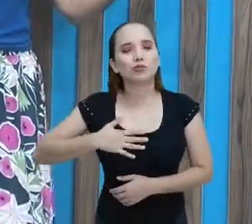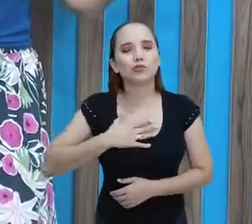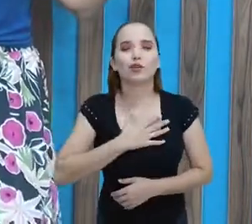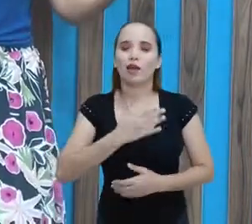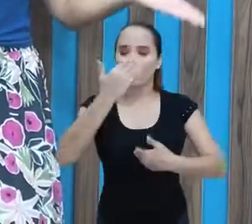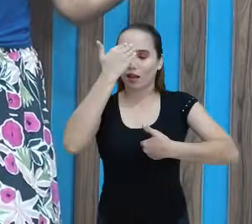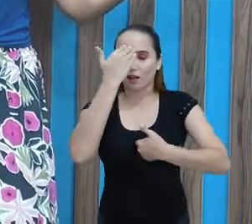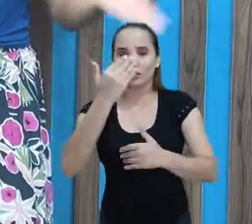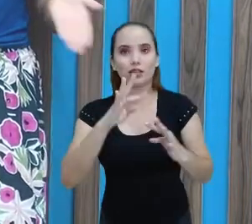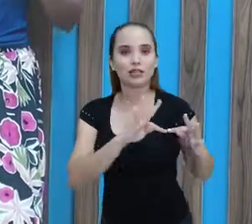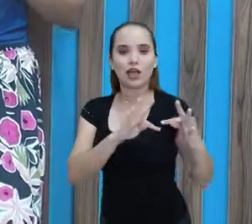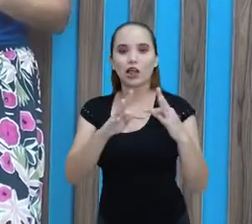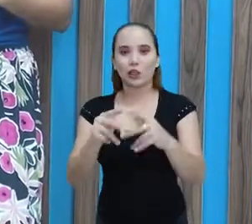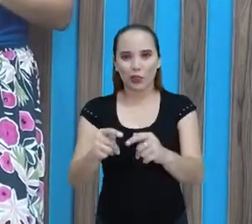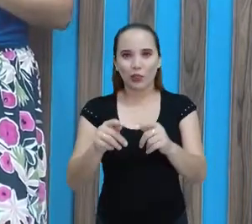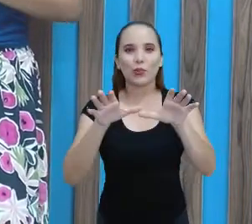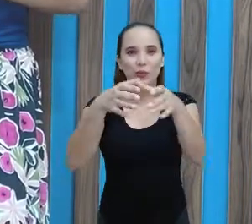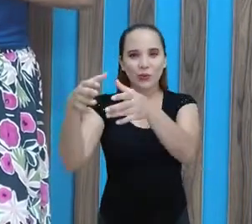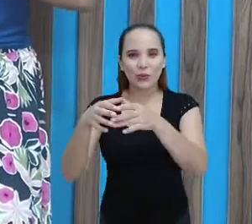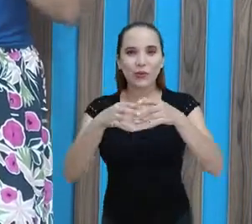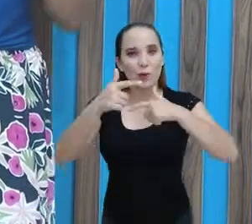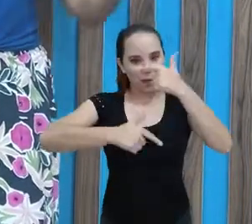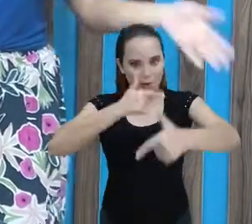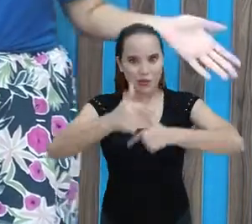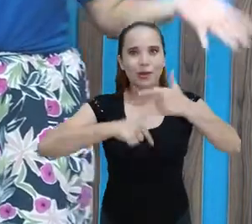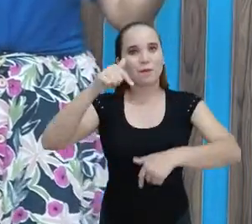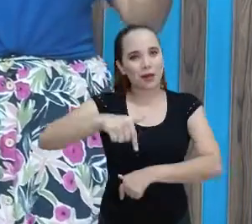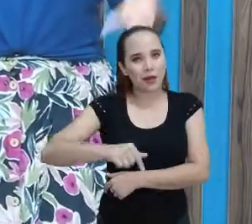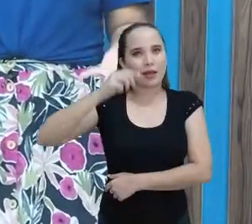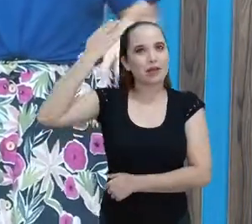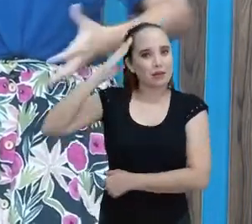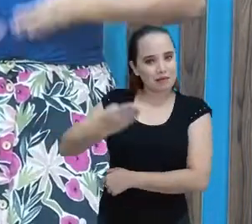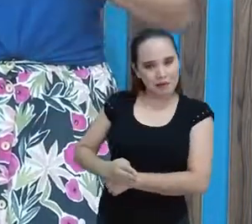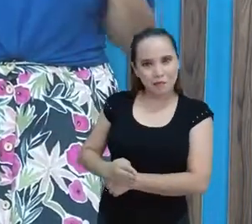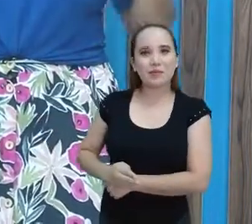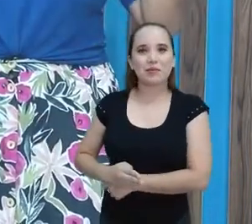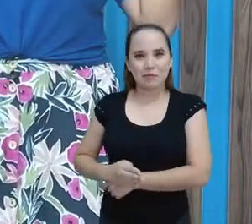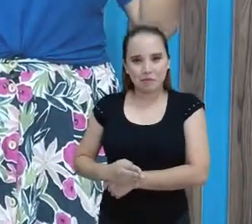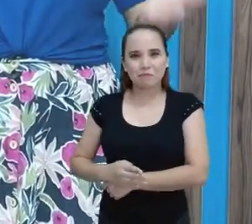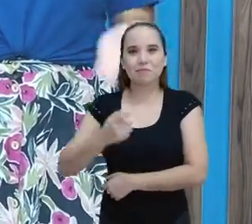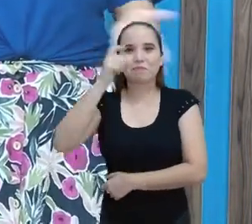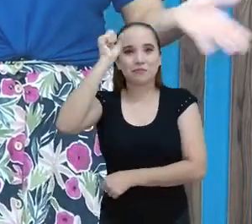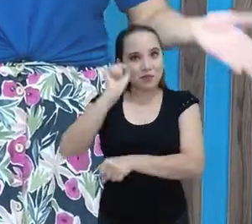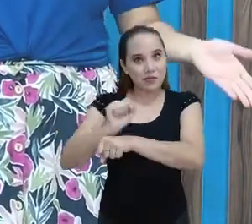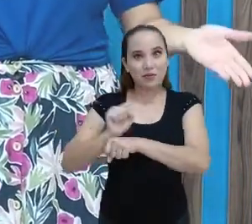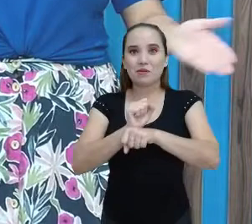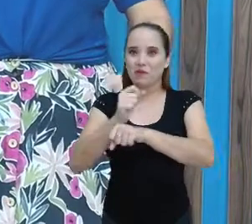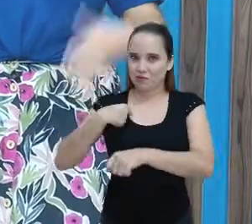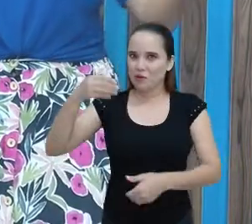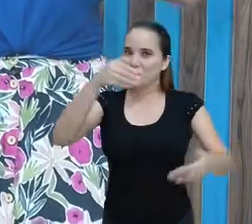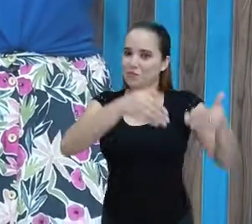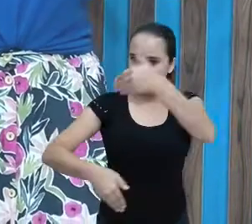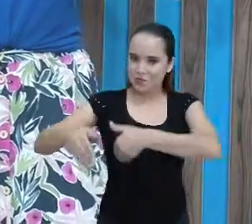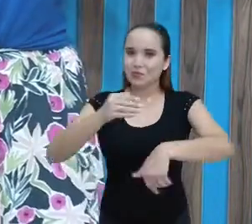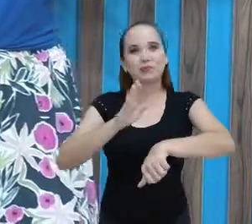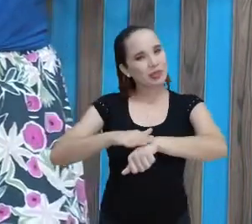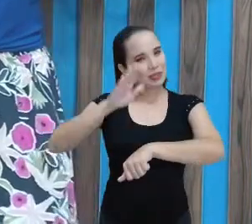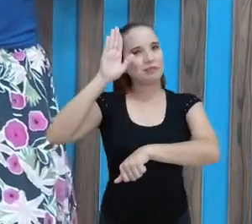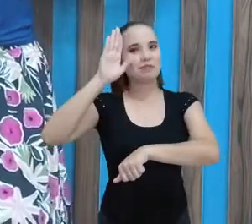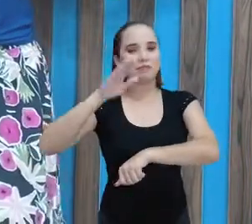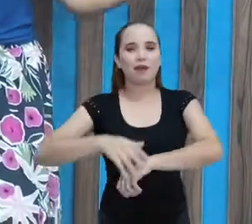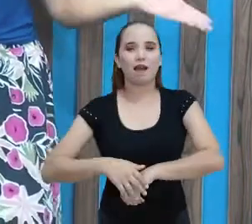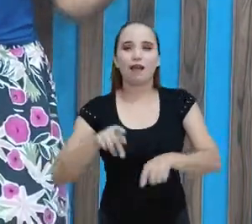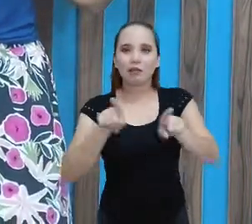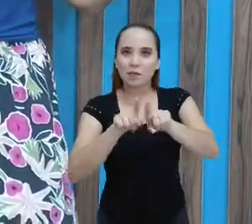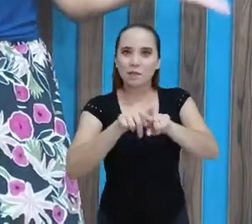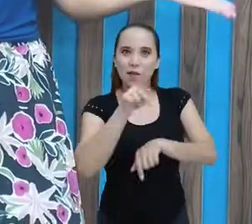que faz parte, né, das nossas aulas. A Brielle, que eu espero que esteja presente várias vezes. A professora